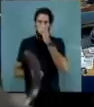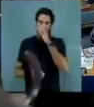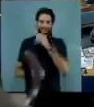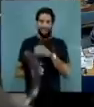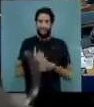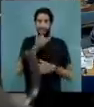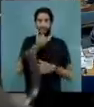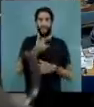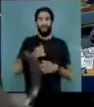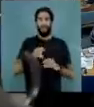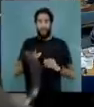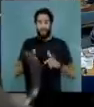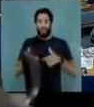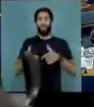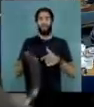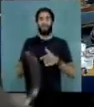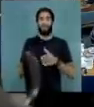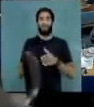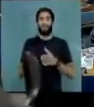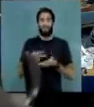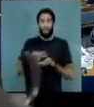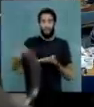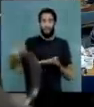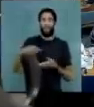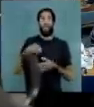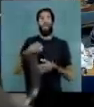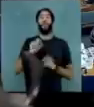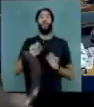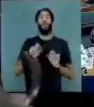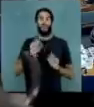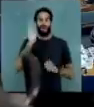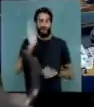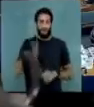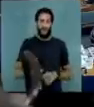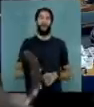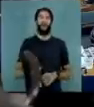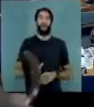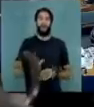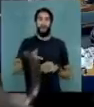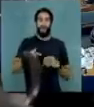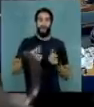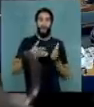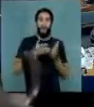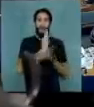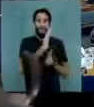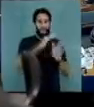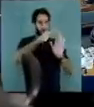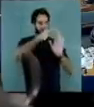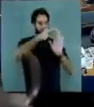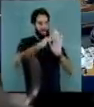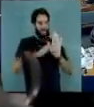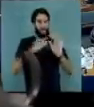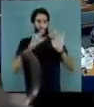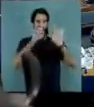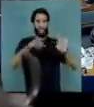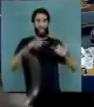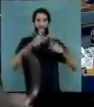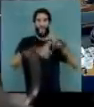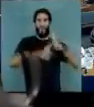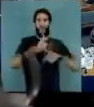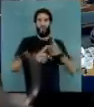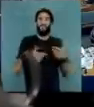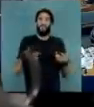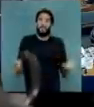de imediato considerando que já foi aprovada demais o plano de trabalho do contrário a própria